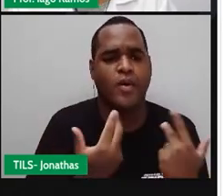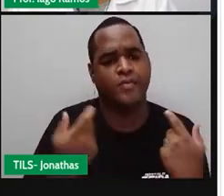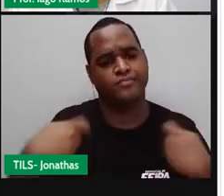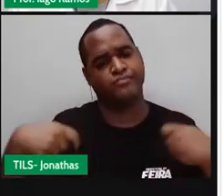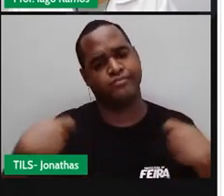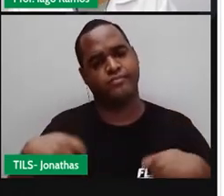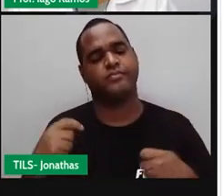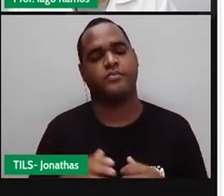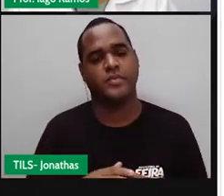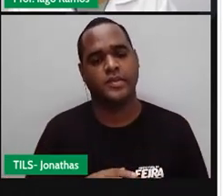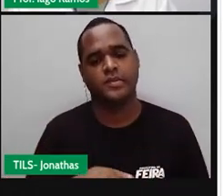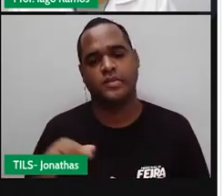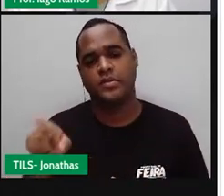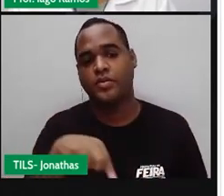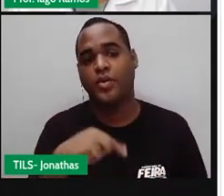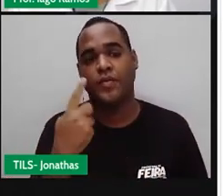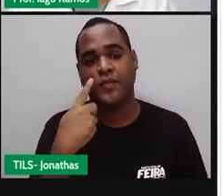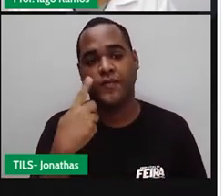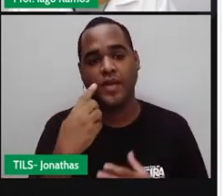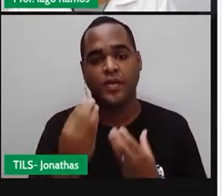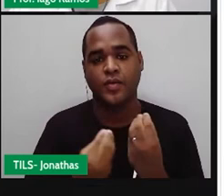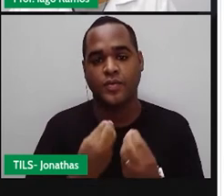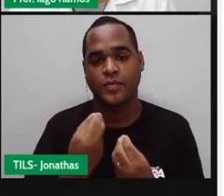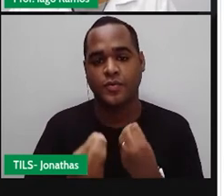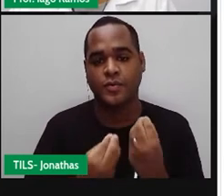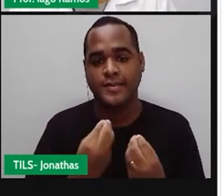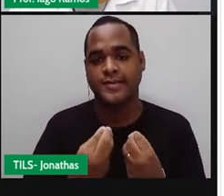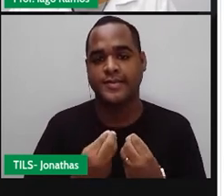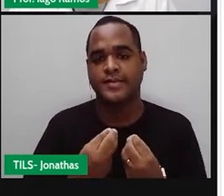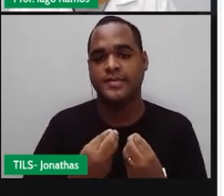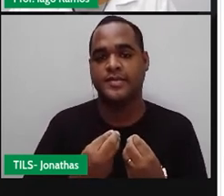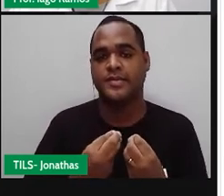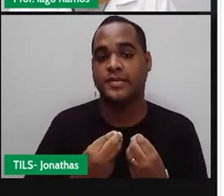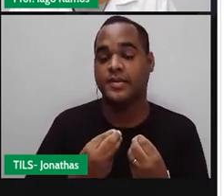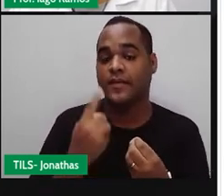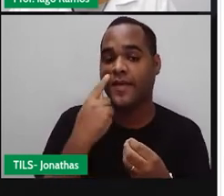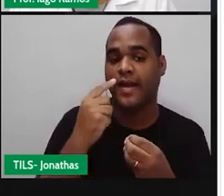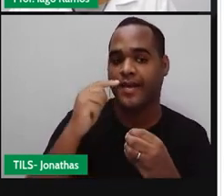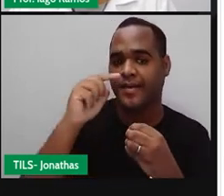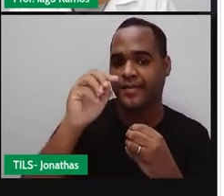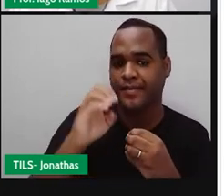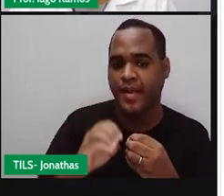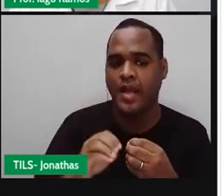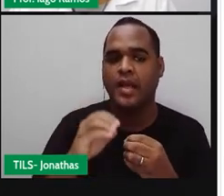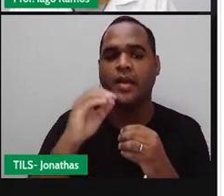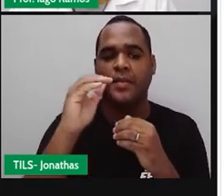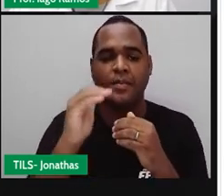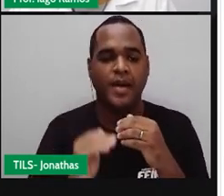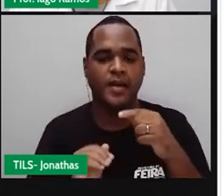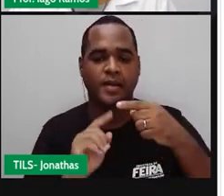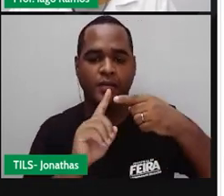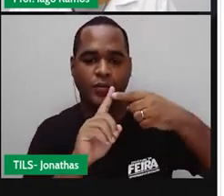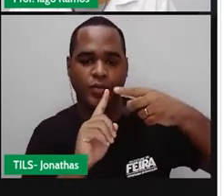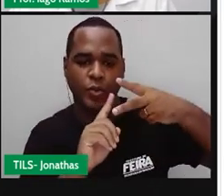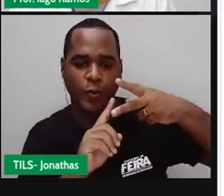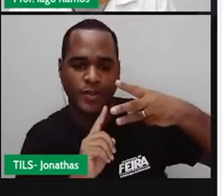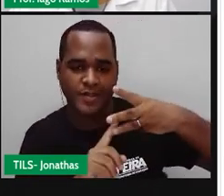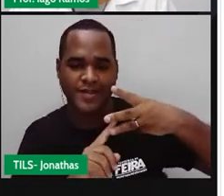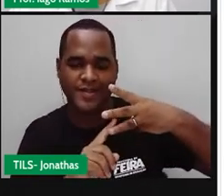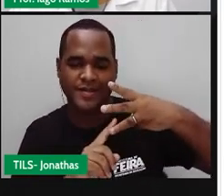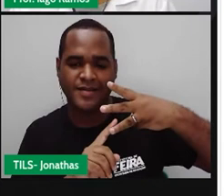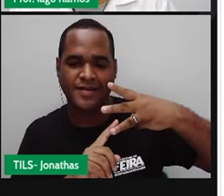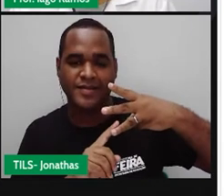a gente vai pegar essa barra de chocolate e vai dividir em três pedacinhos Olha só